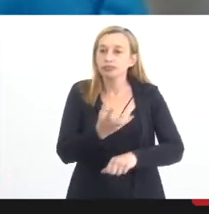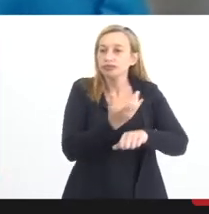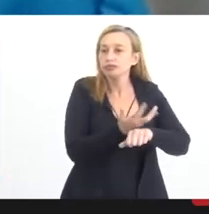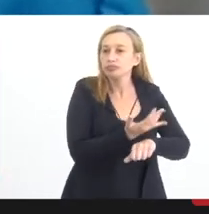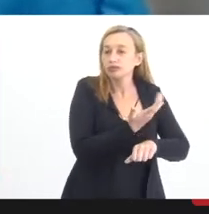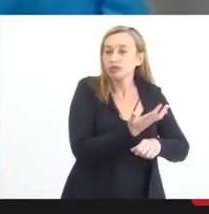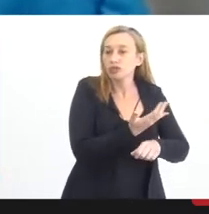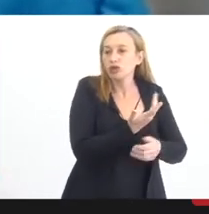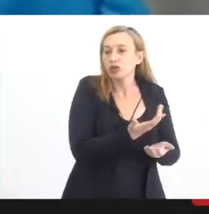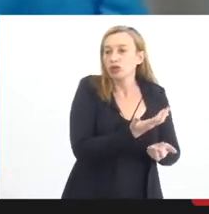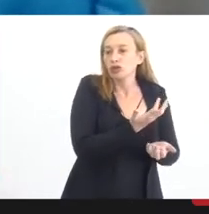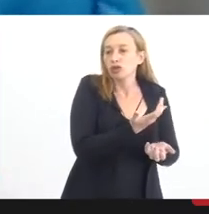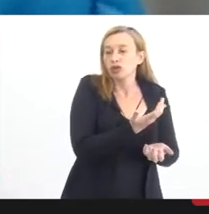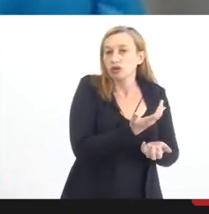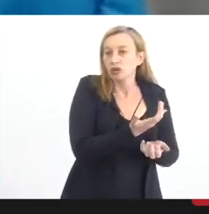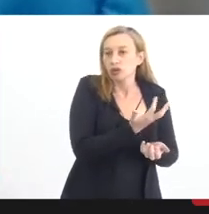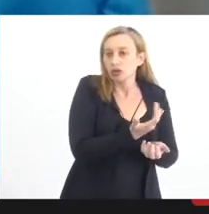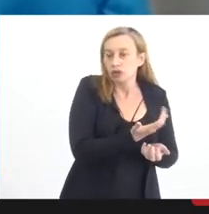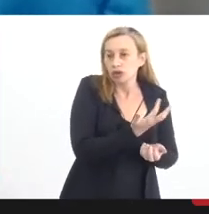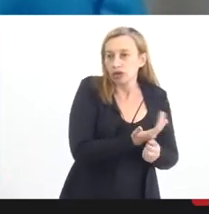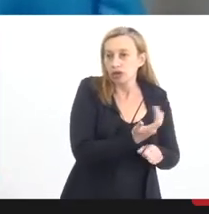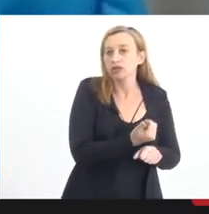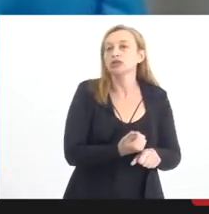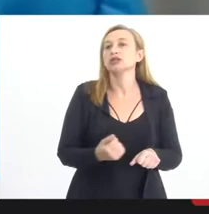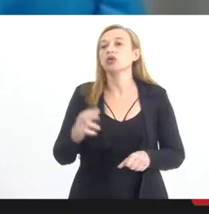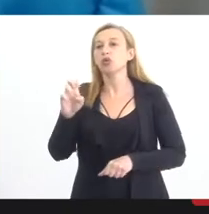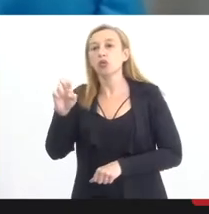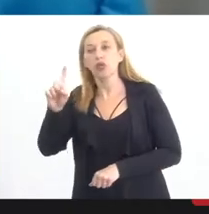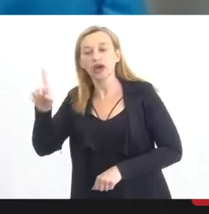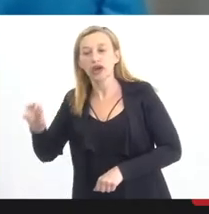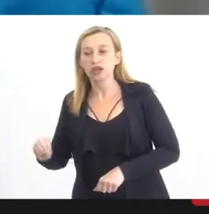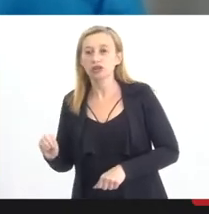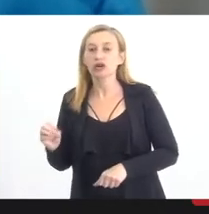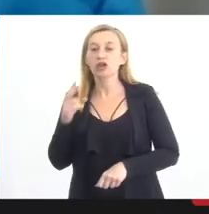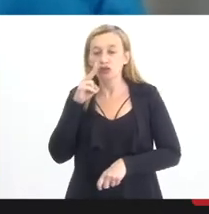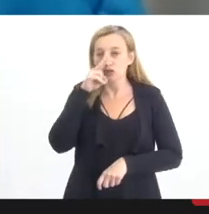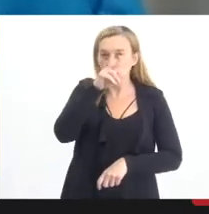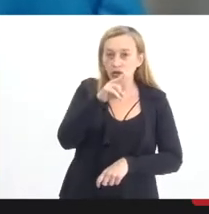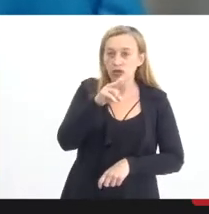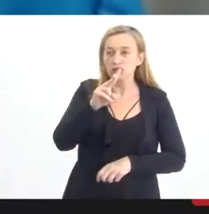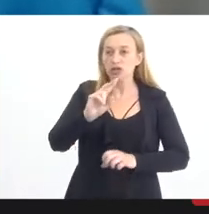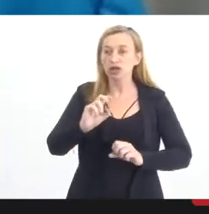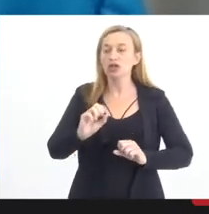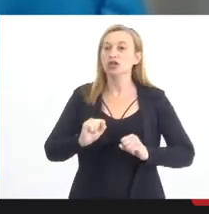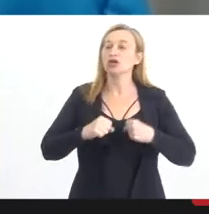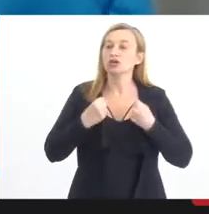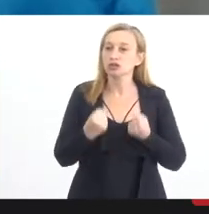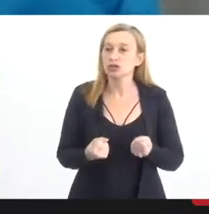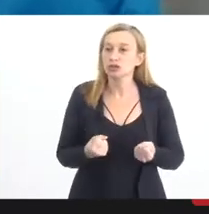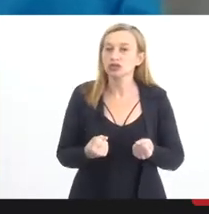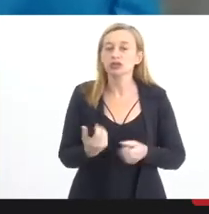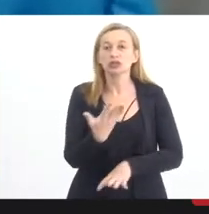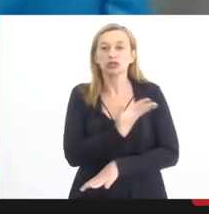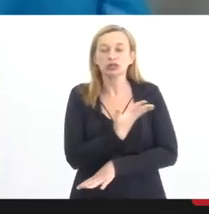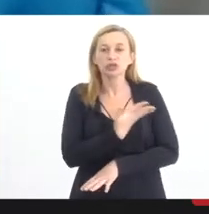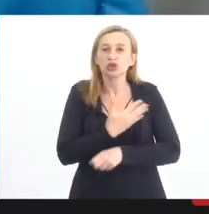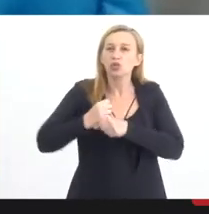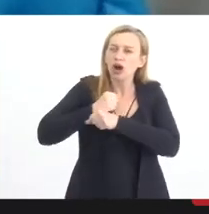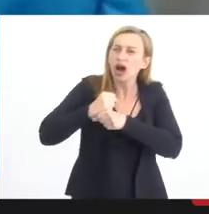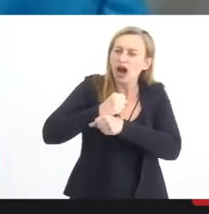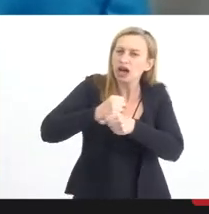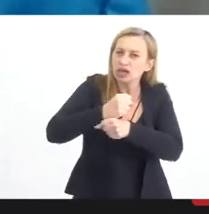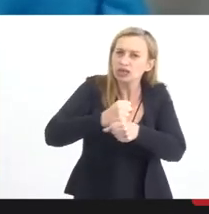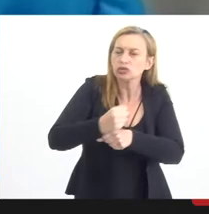ESO vai fortalecer a ação daqueles colegas que há tantos anos